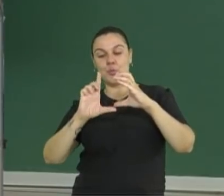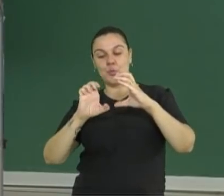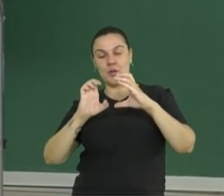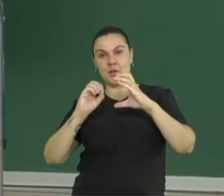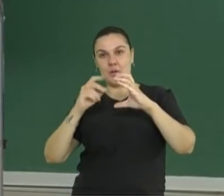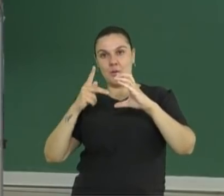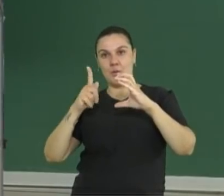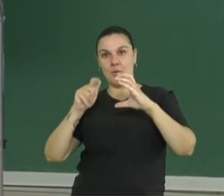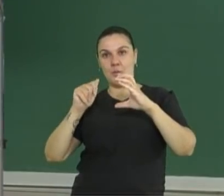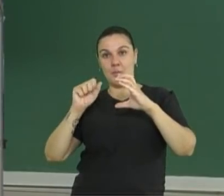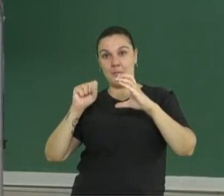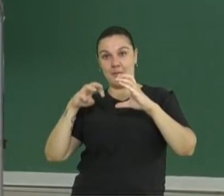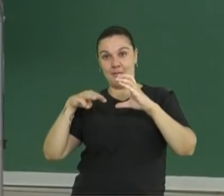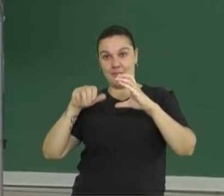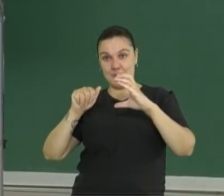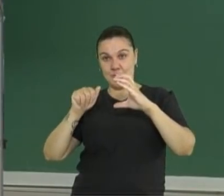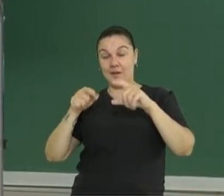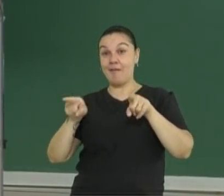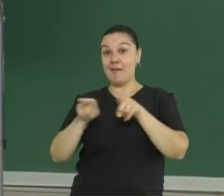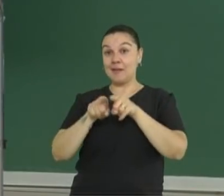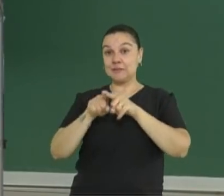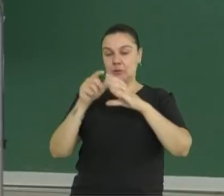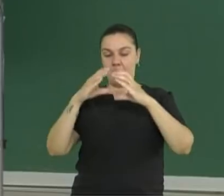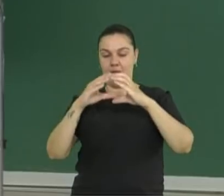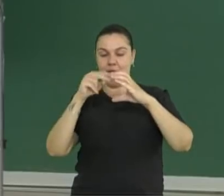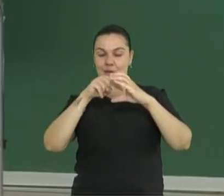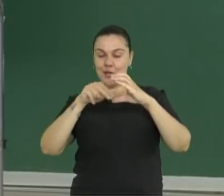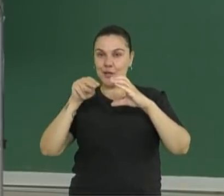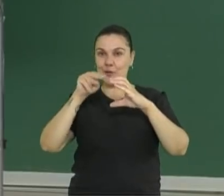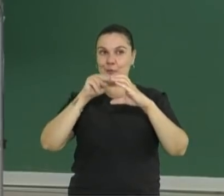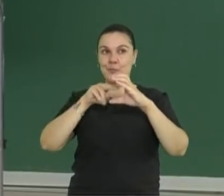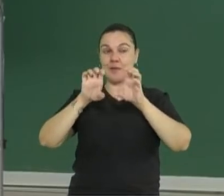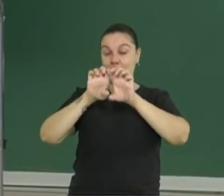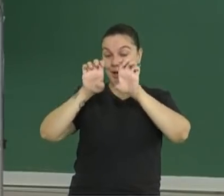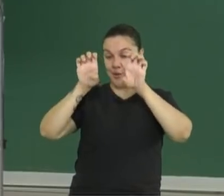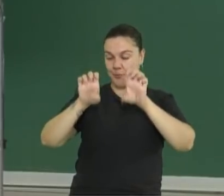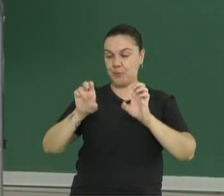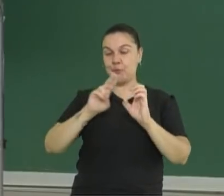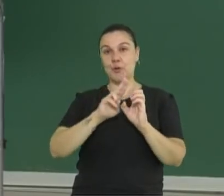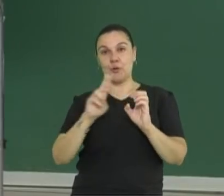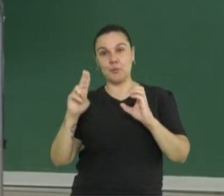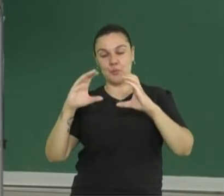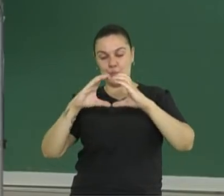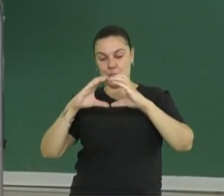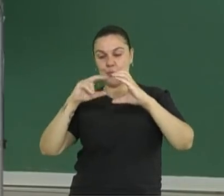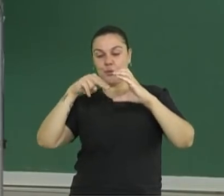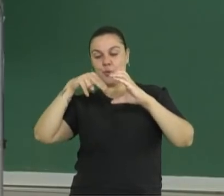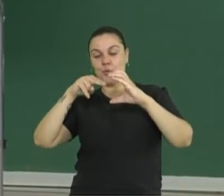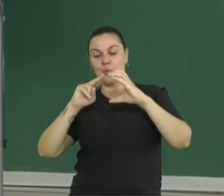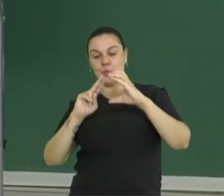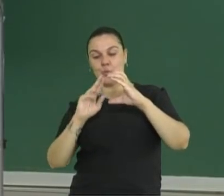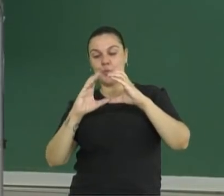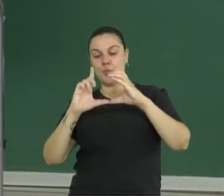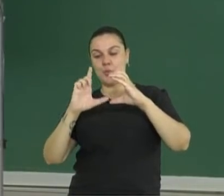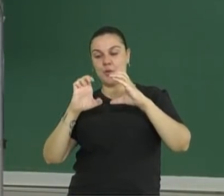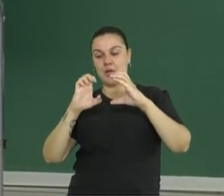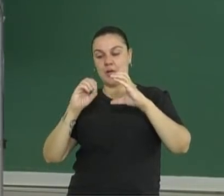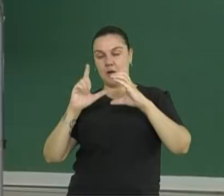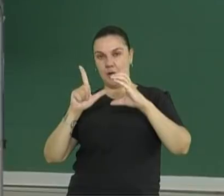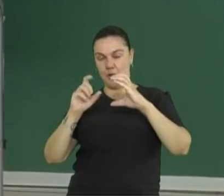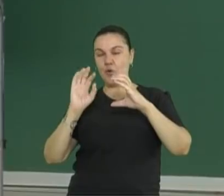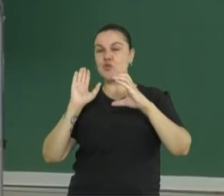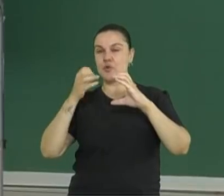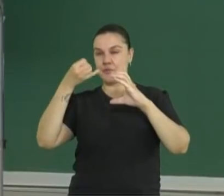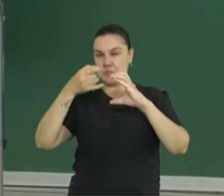nucleoplasma. Também nós temos no interior do núcleo uma estrutura chamada nucléolo, e nós já vamos falar da